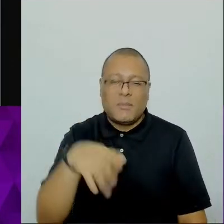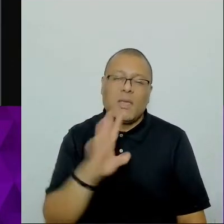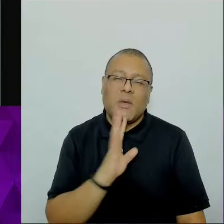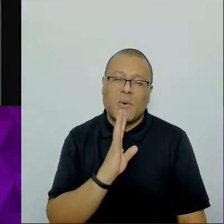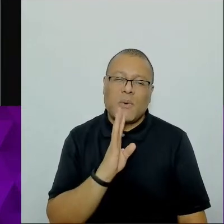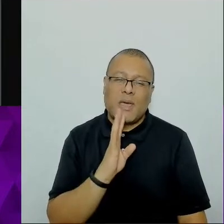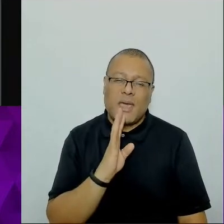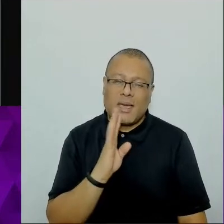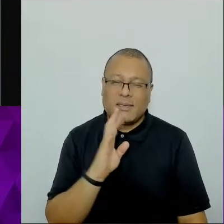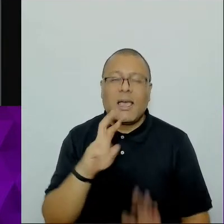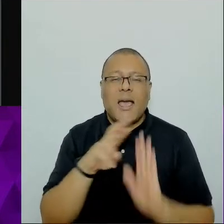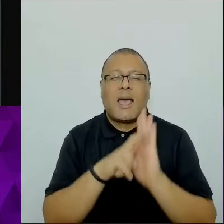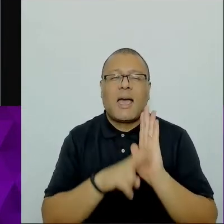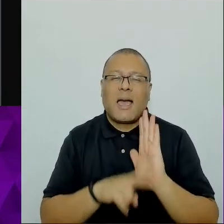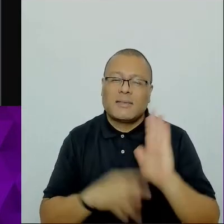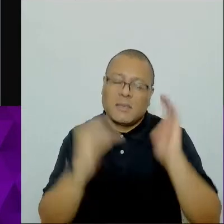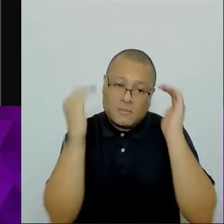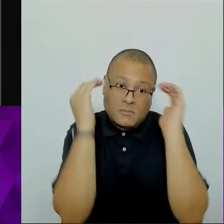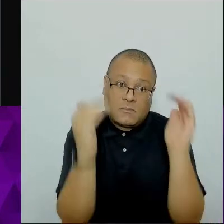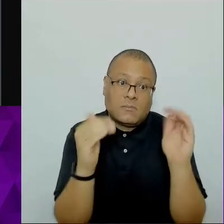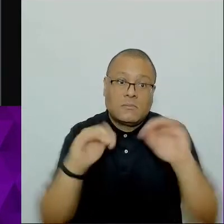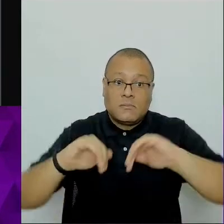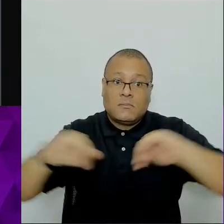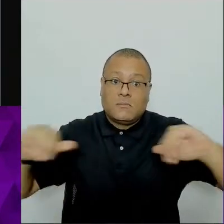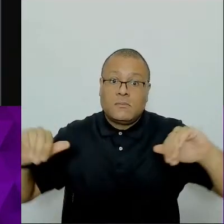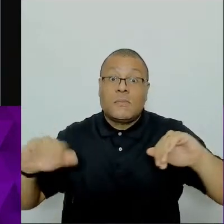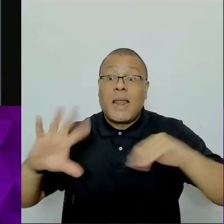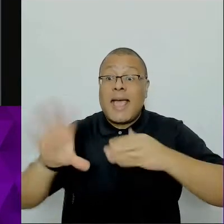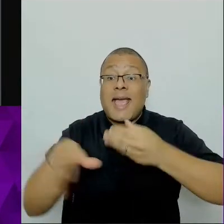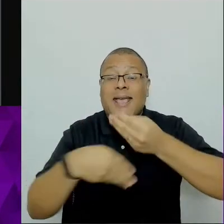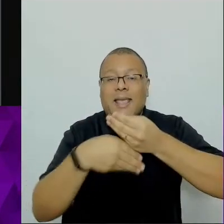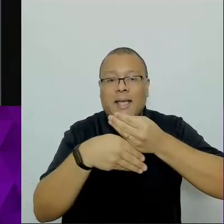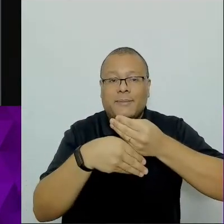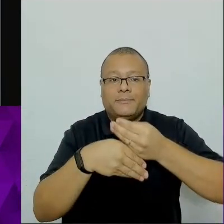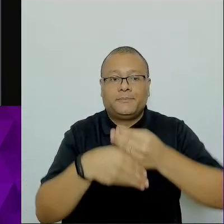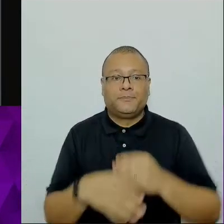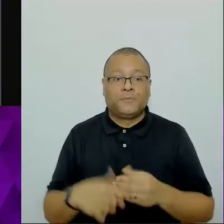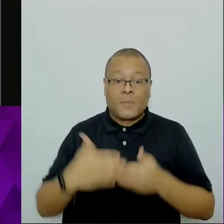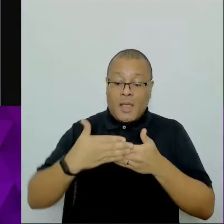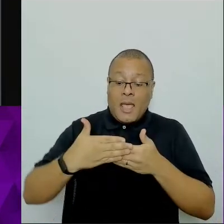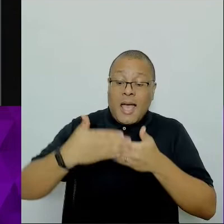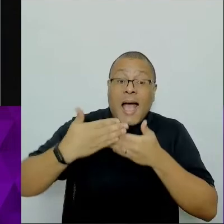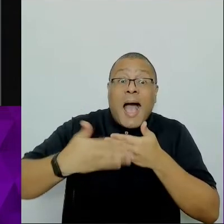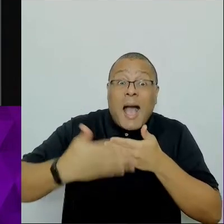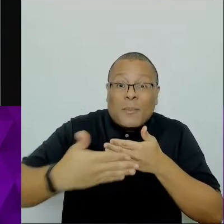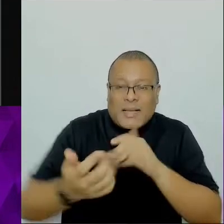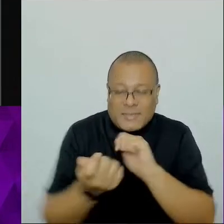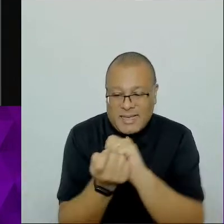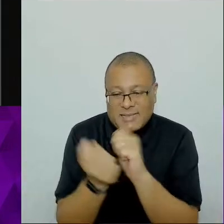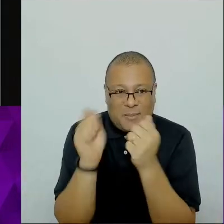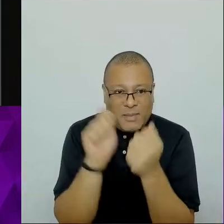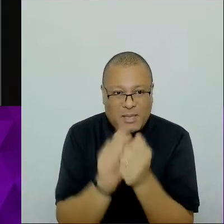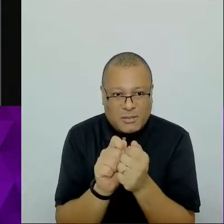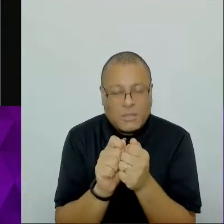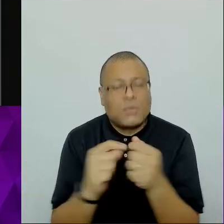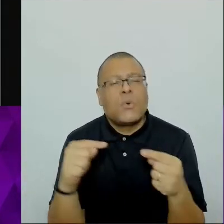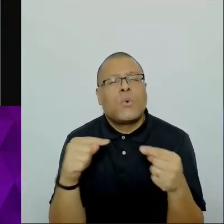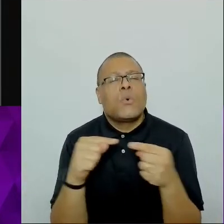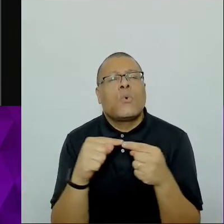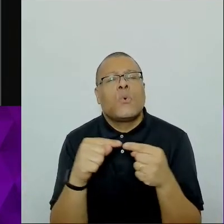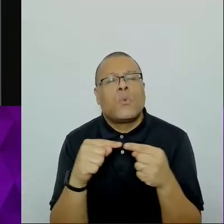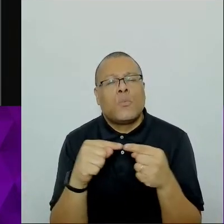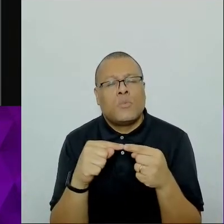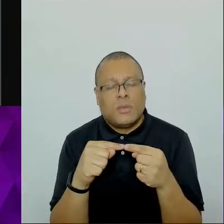Boot sabe que a gente precisa disso para trazer as dependências. A nossa pastinha de adapters são exatamente as implementações dos